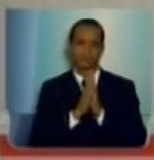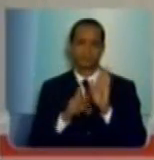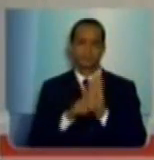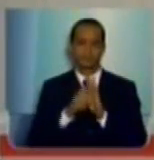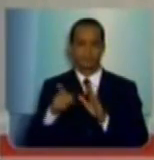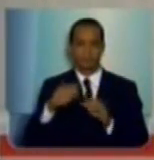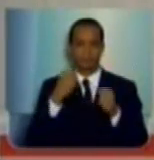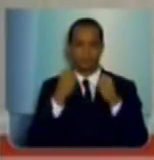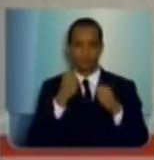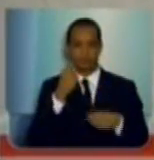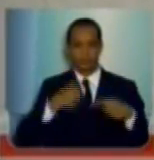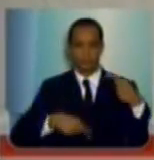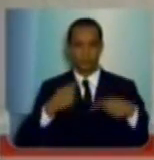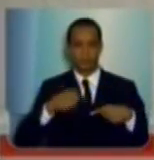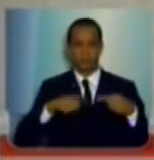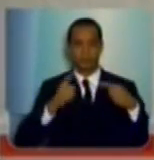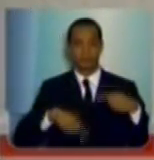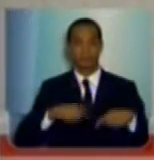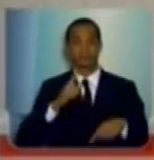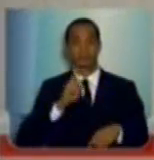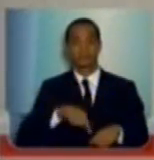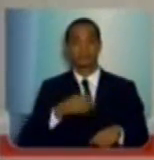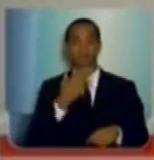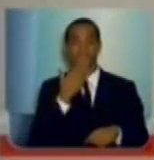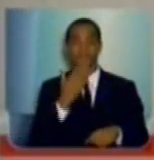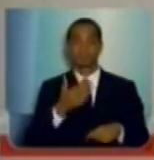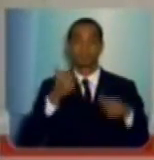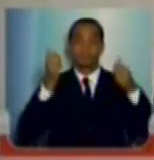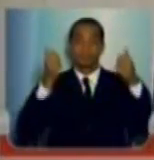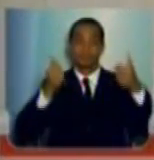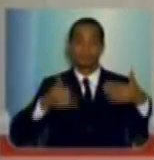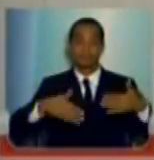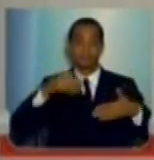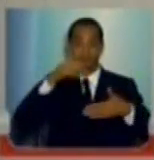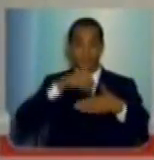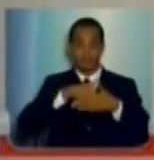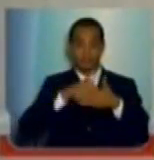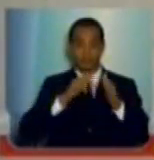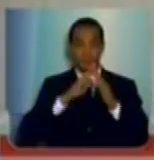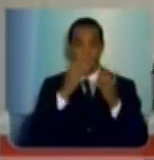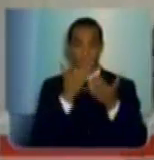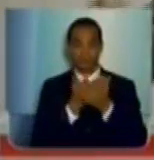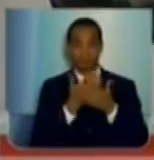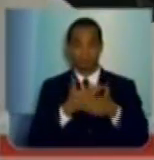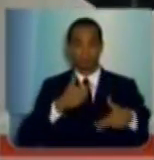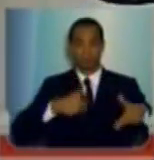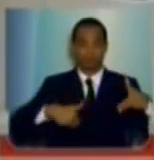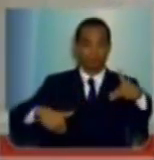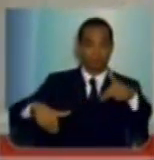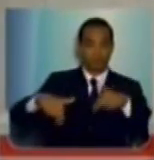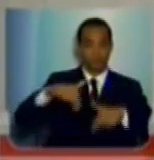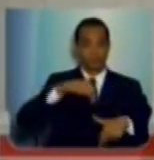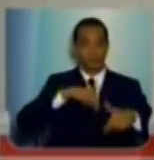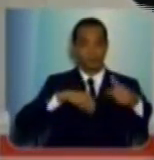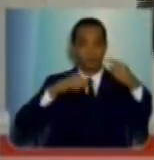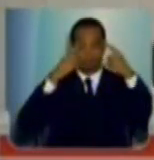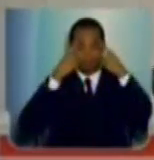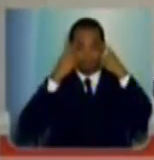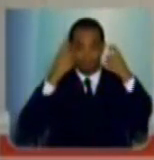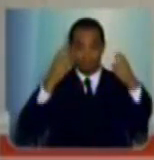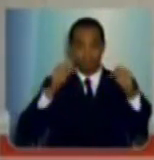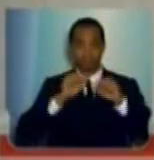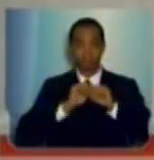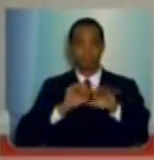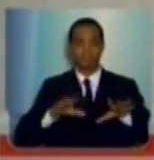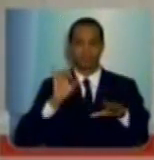poder público é o Manifesto eh dizendo da gravidade da situação que a violência está permeando não